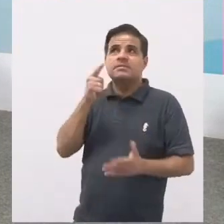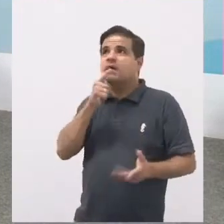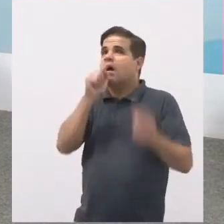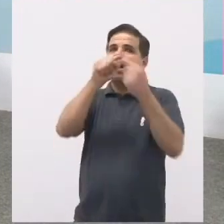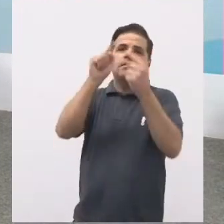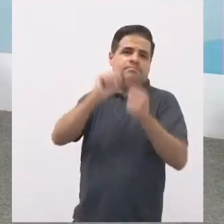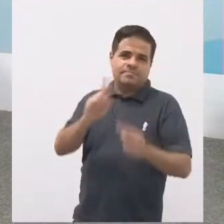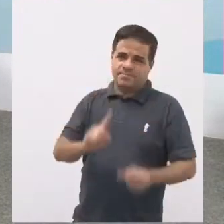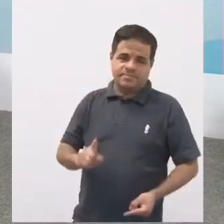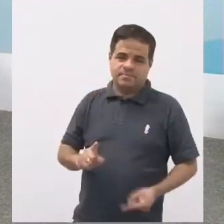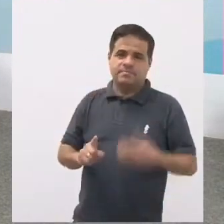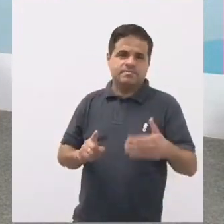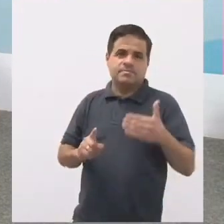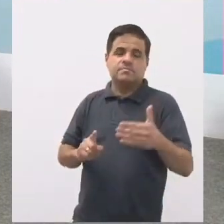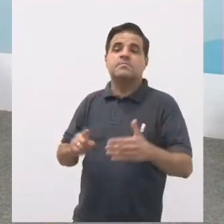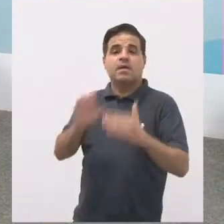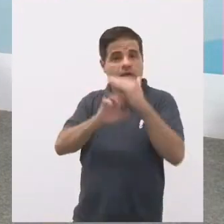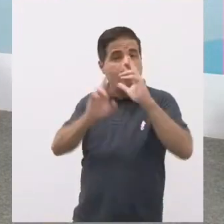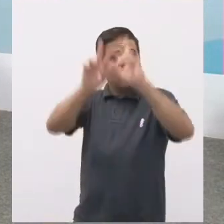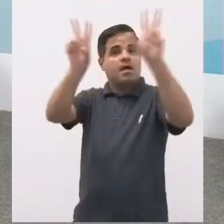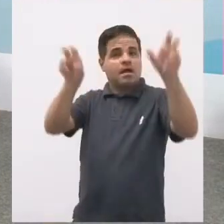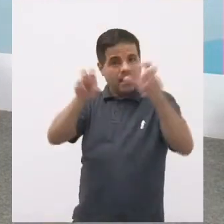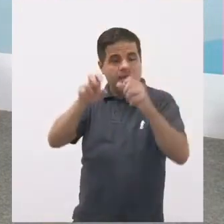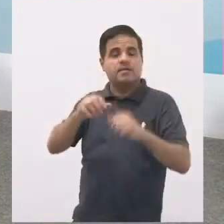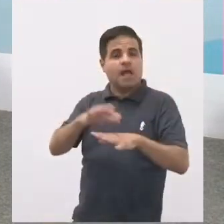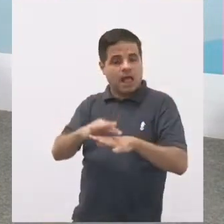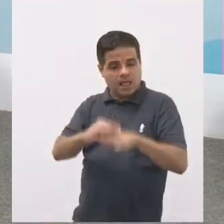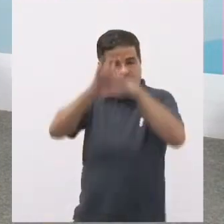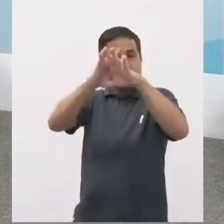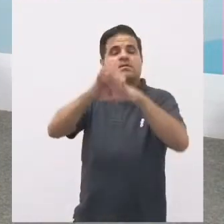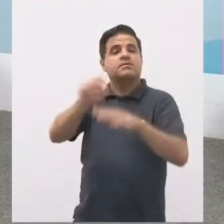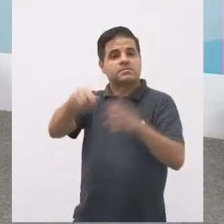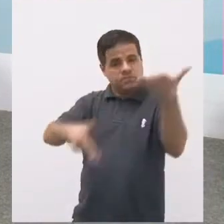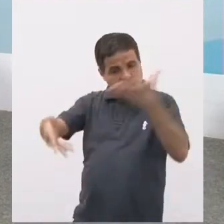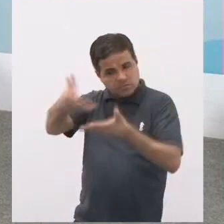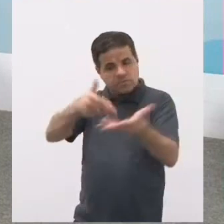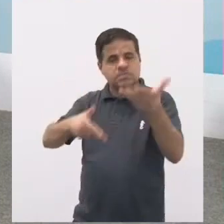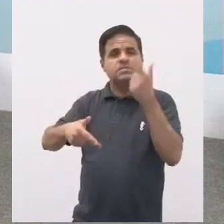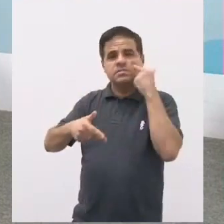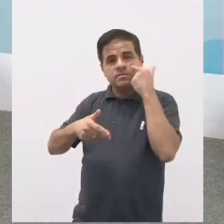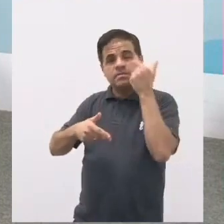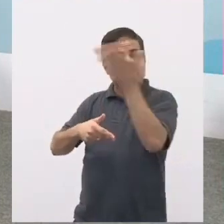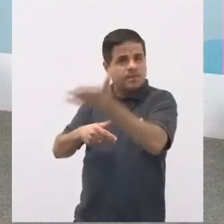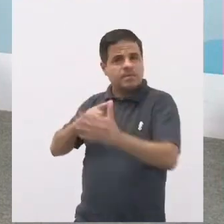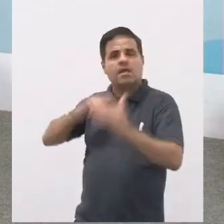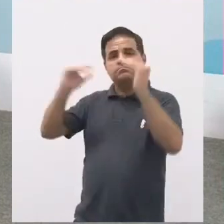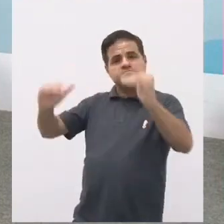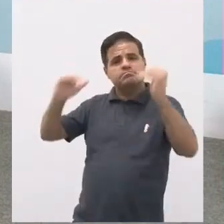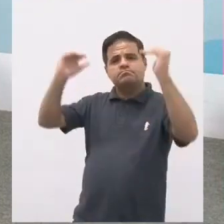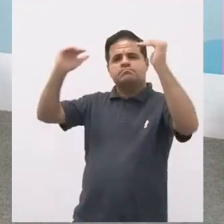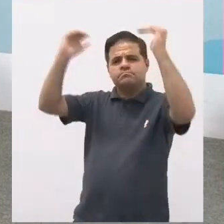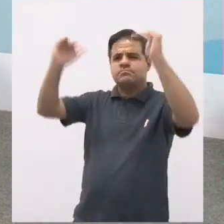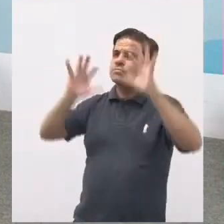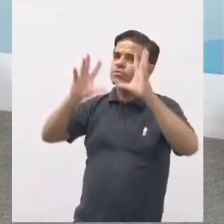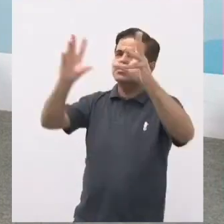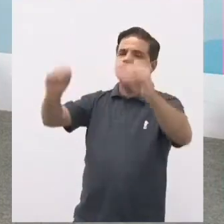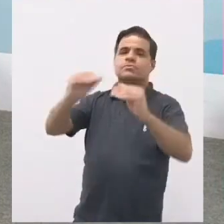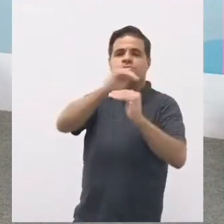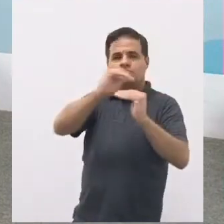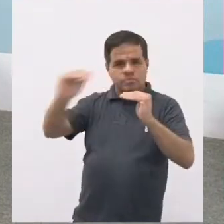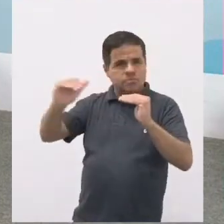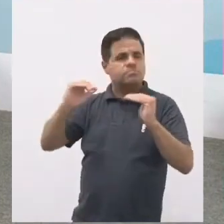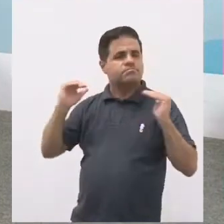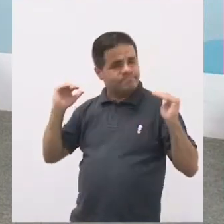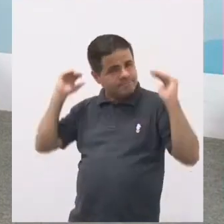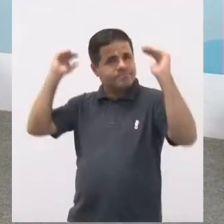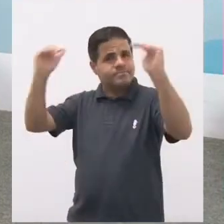né, Marcelo? Exatamente, né? Por exemplo, a questão da liderança compartilhada, você vê que não tem uma hierarquia ali, né? Todos eles têm o mesmo